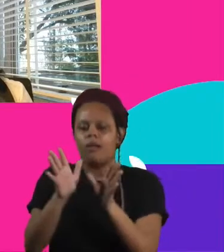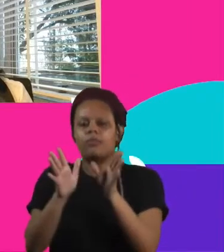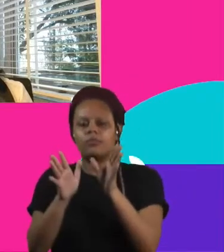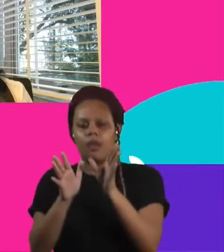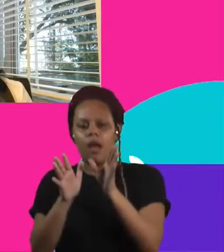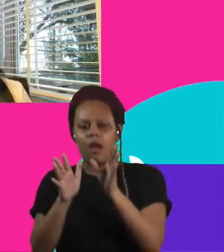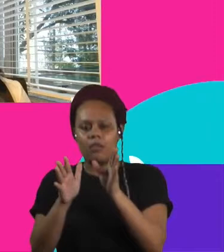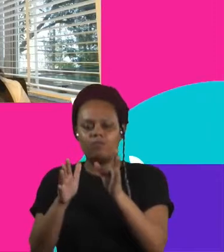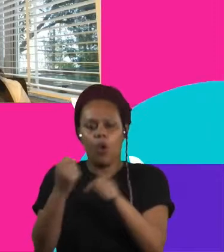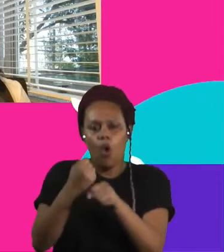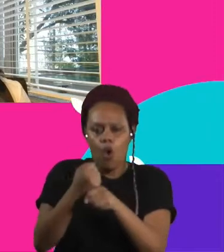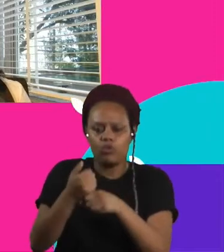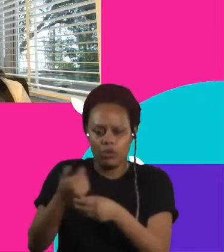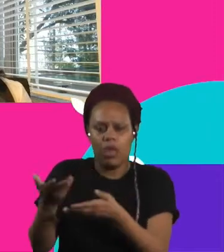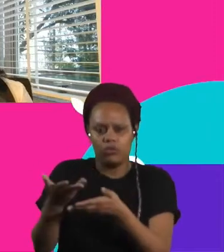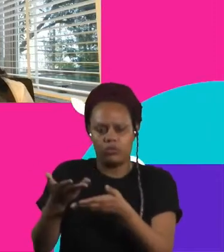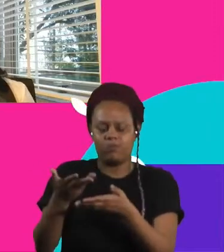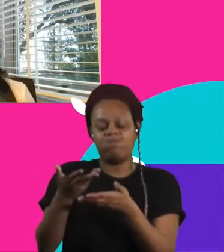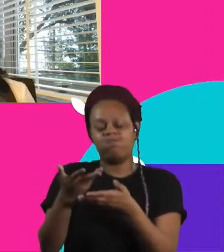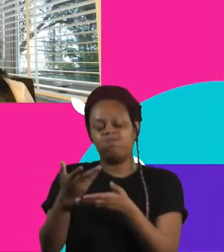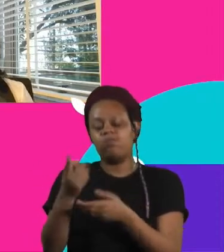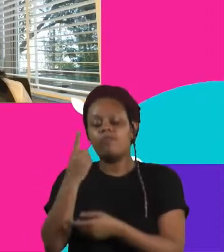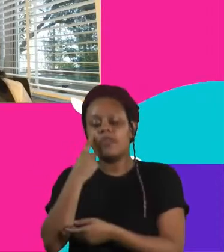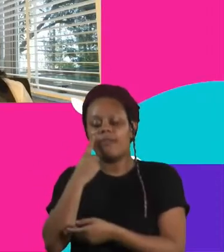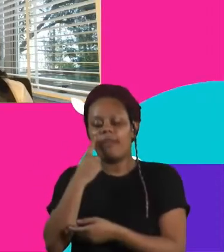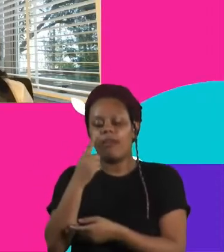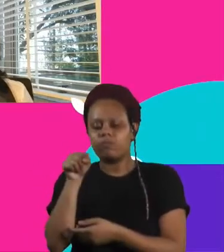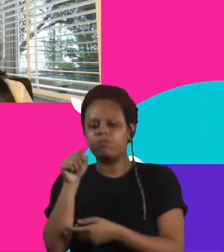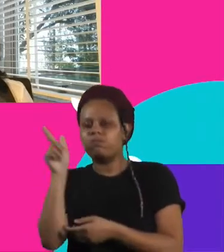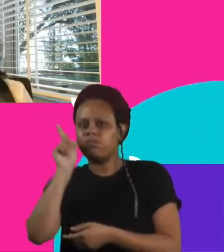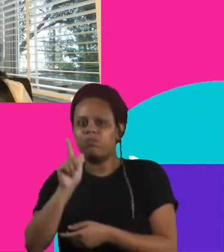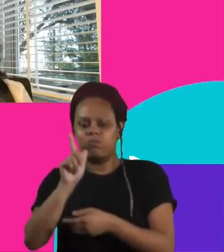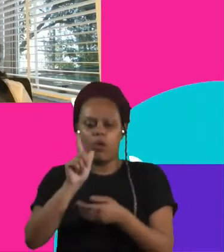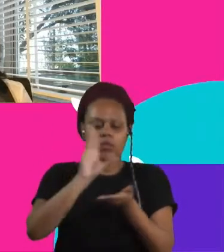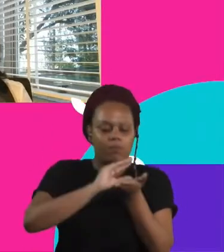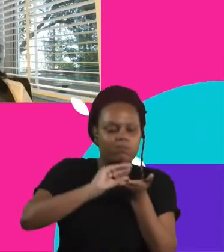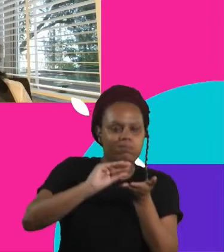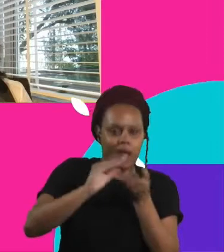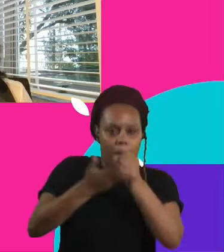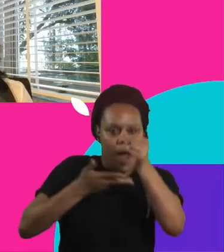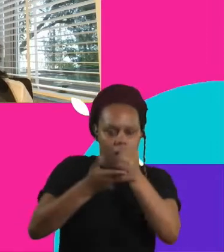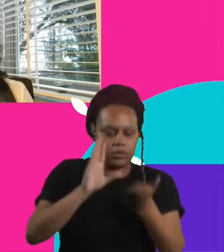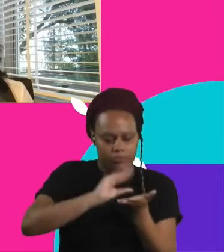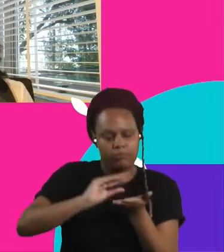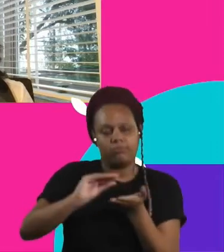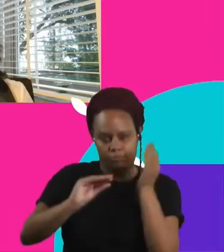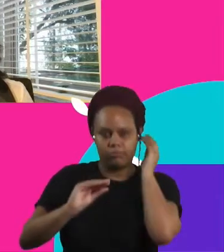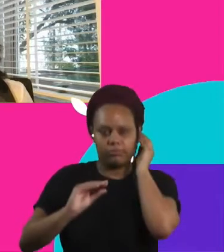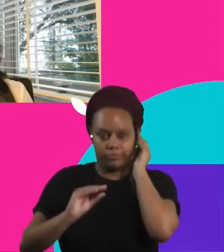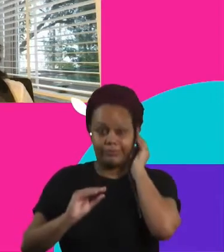analisar e tomar decisões baseadas em dados. Quem não sabe fazer isso vai ser